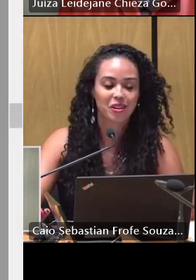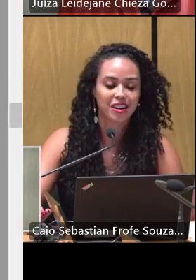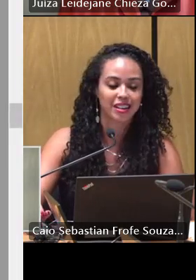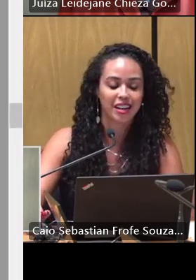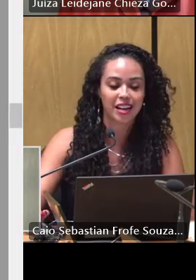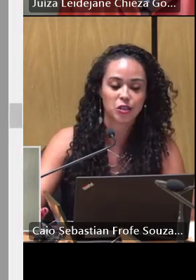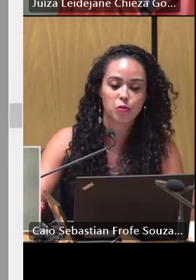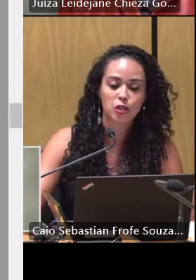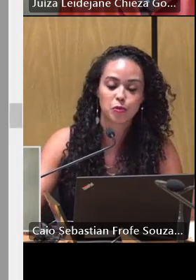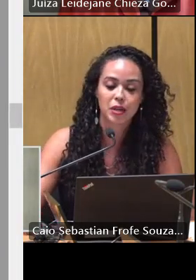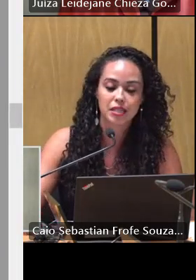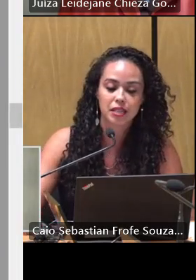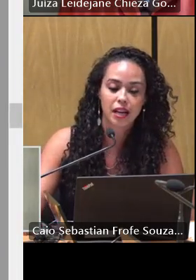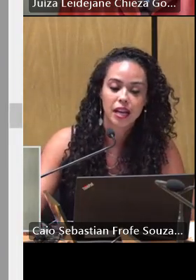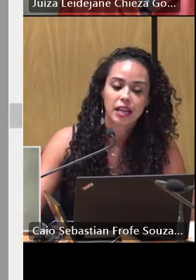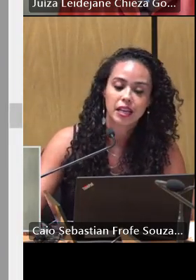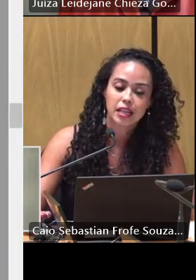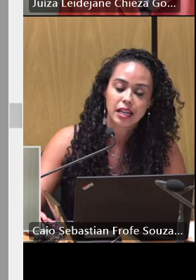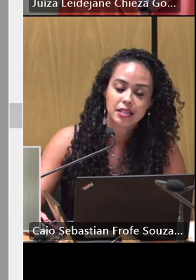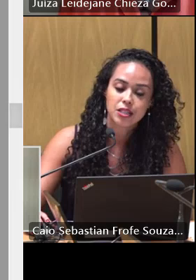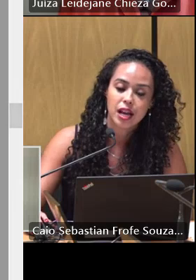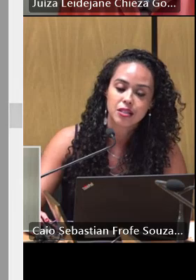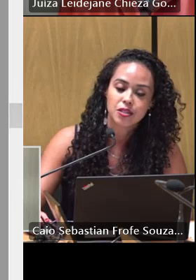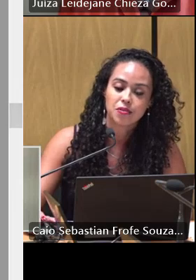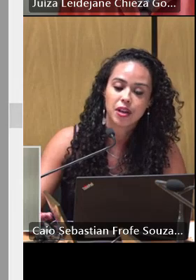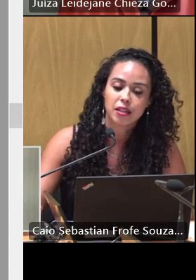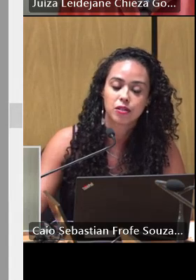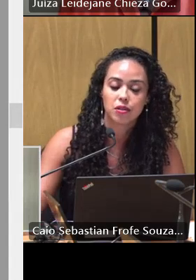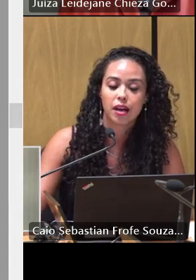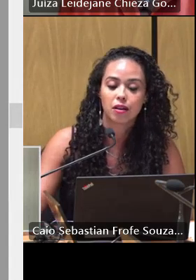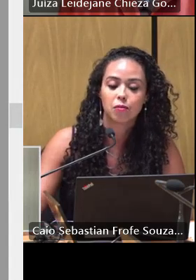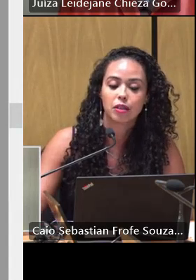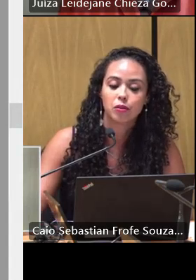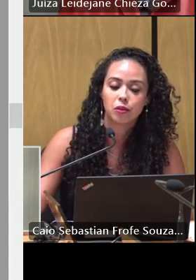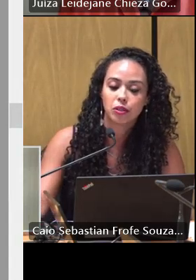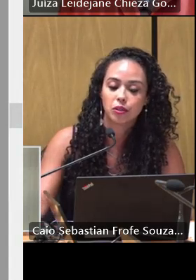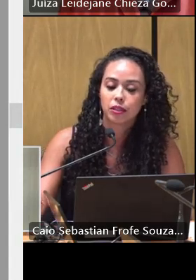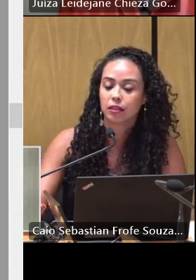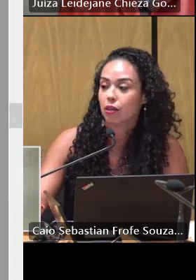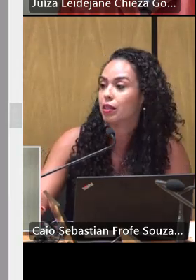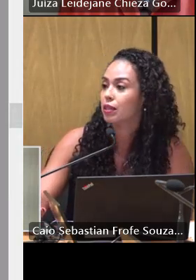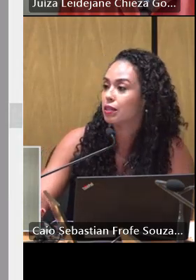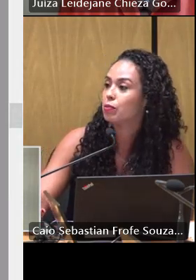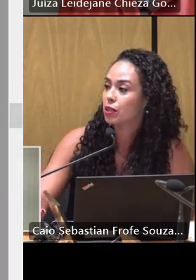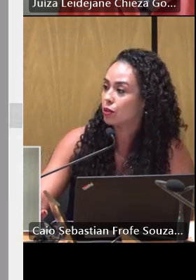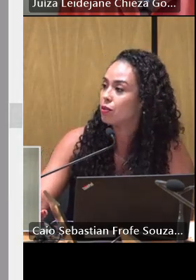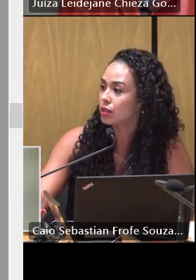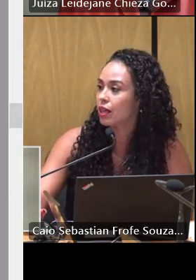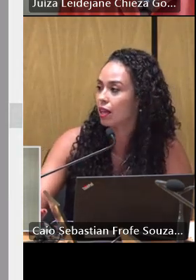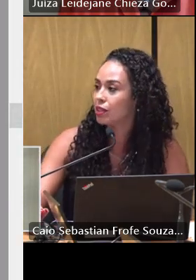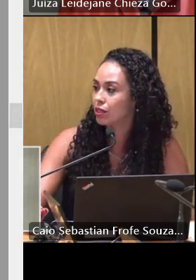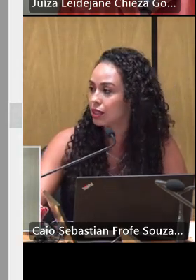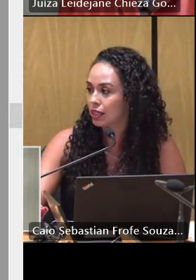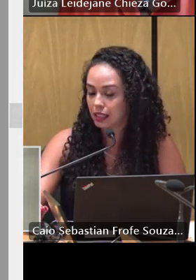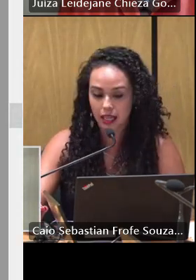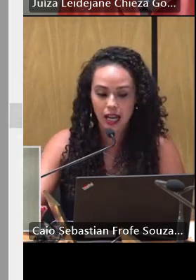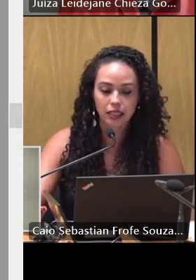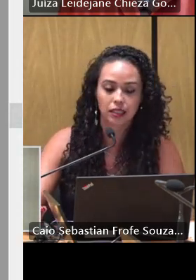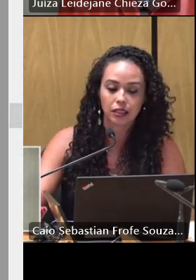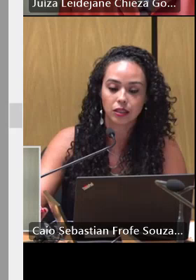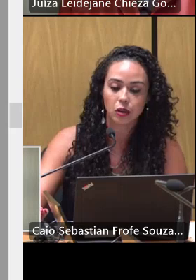época né a gente pode pensar que nessas casas de vendas eram em torno de 200 a 400 pessoas que eram vendidas